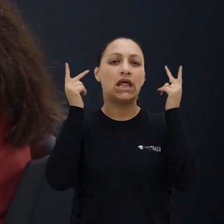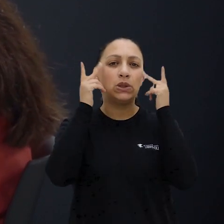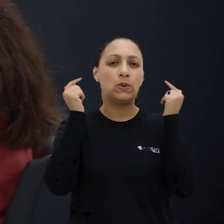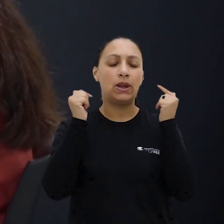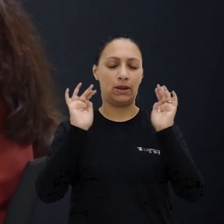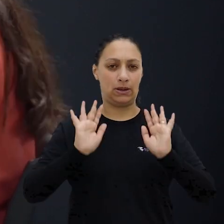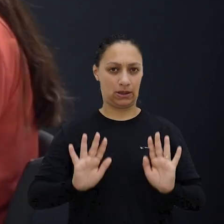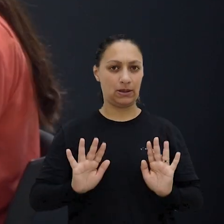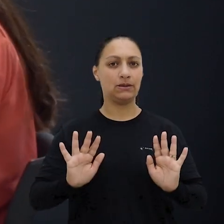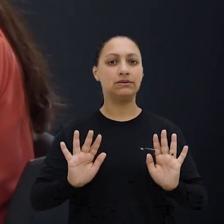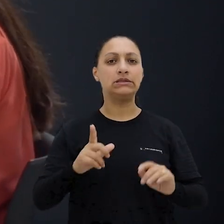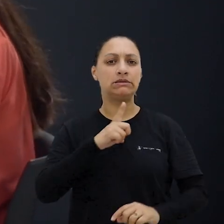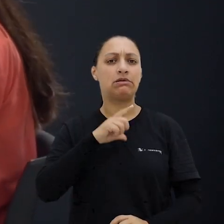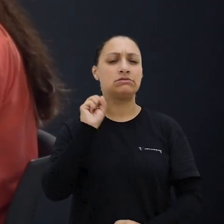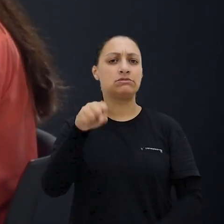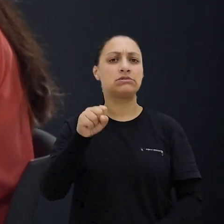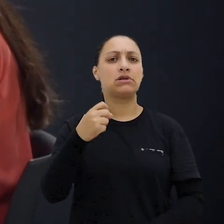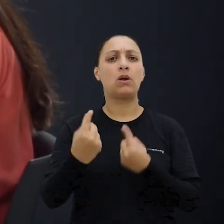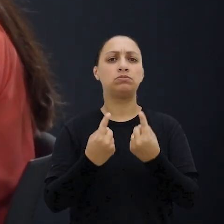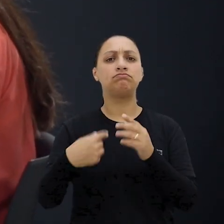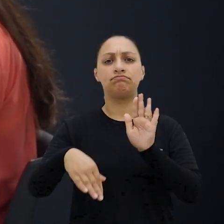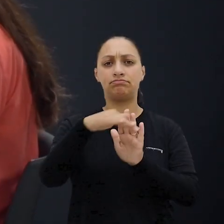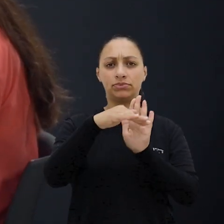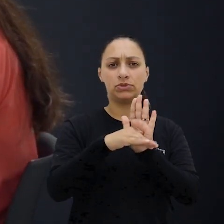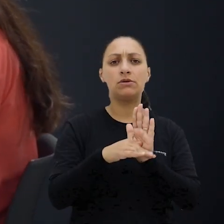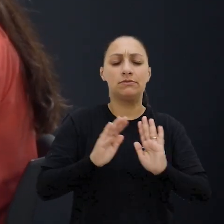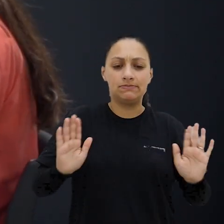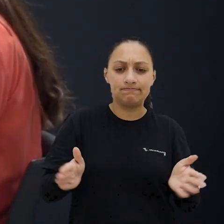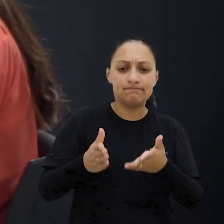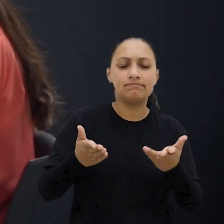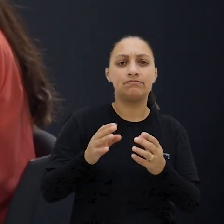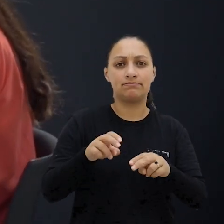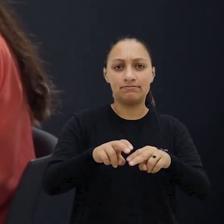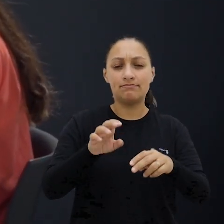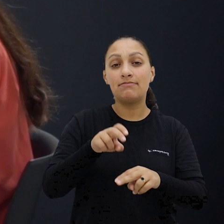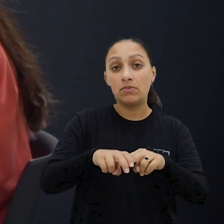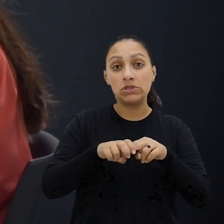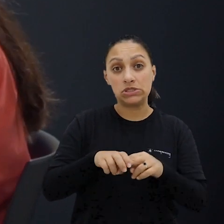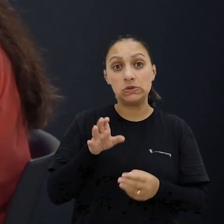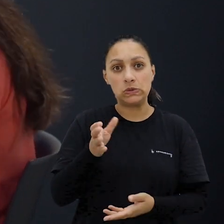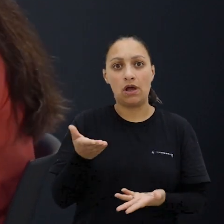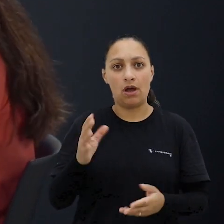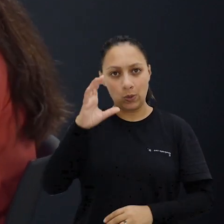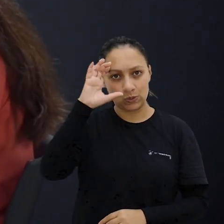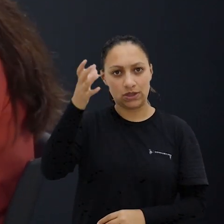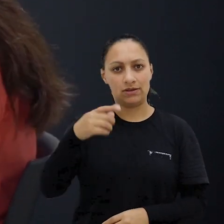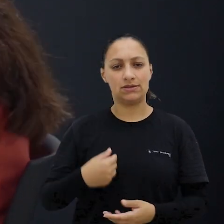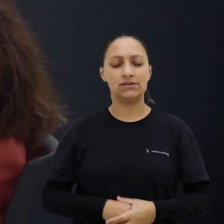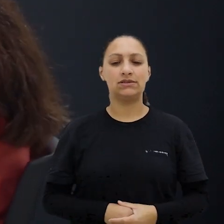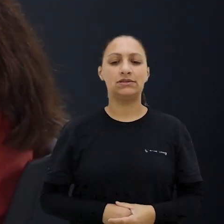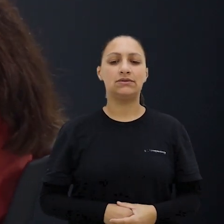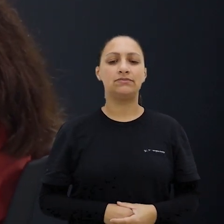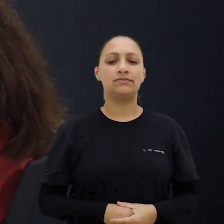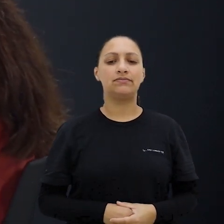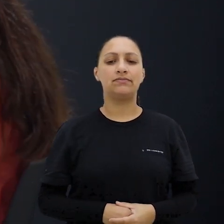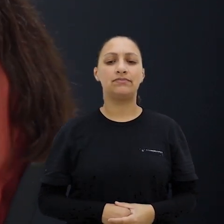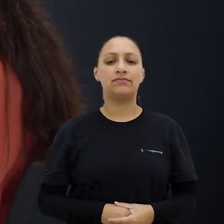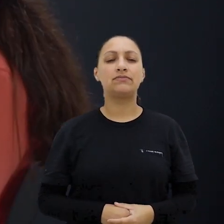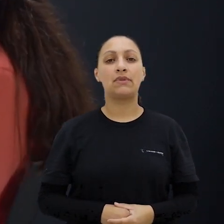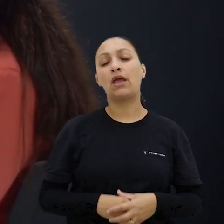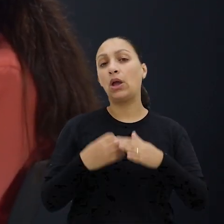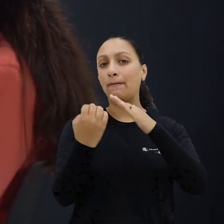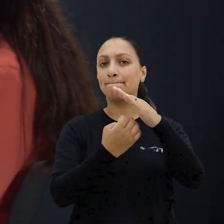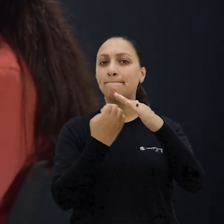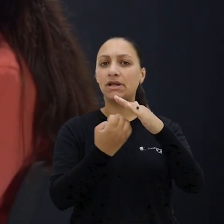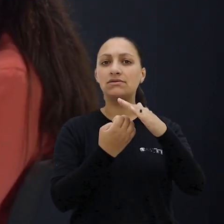né? Então, aqui a gente tem, sim, alguns programas, alguns incentivos para que isso aconteça. Porque, assim, aí vai muito de pessoa